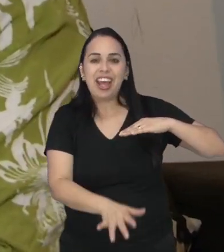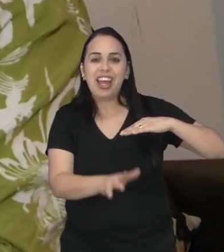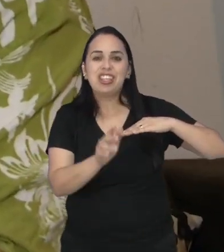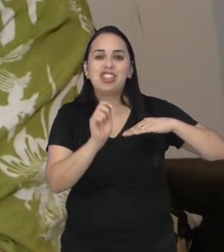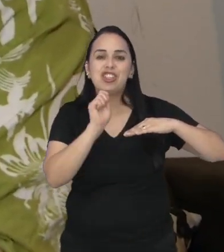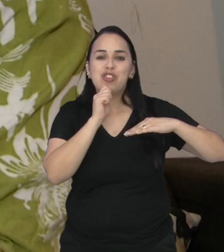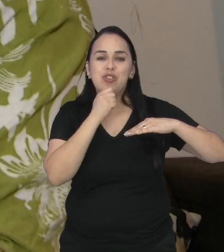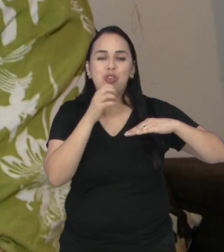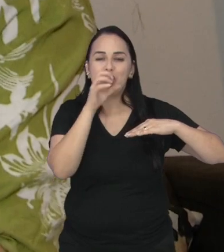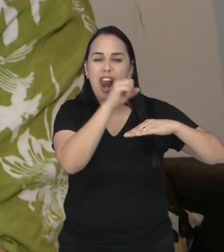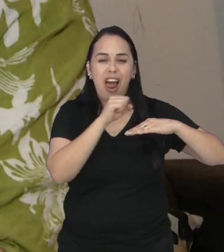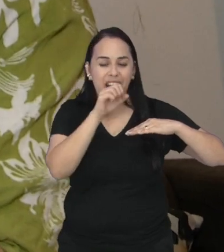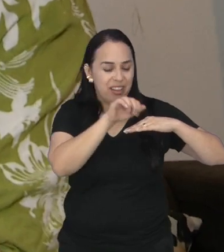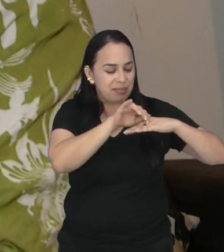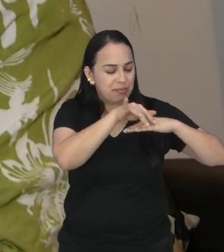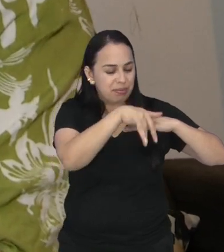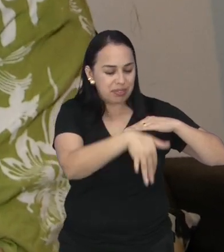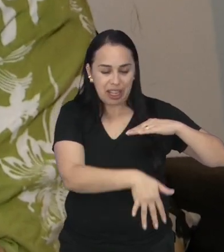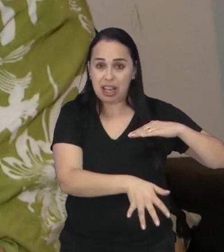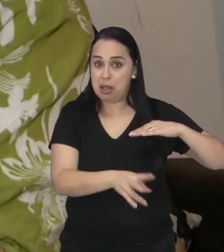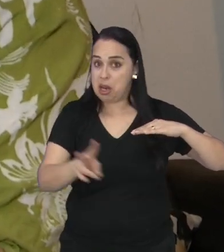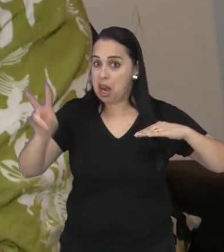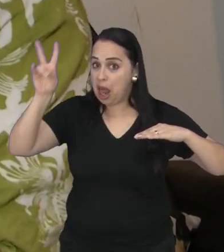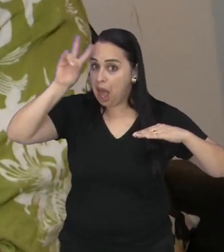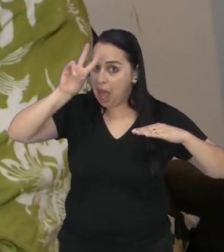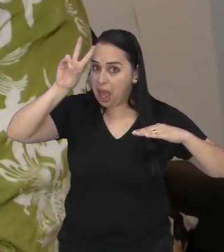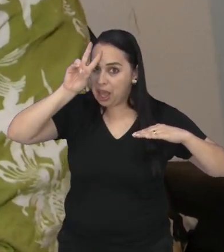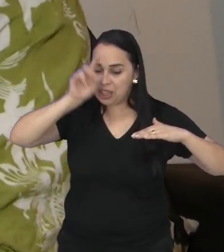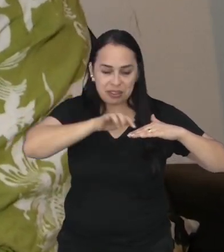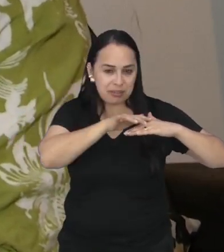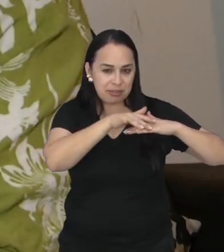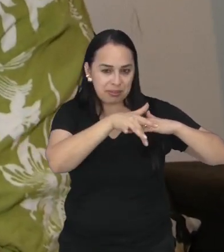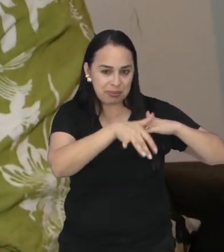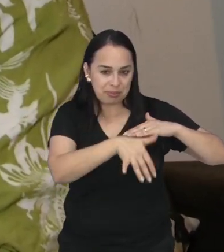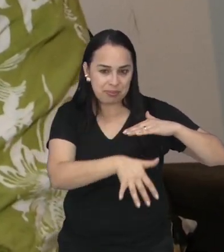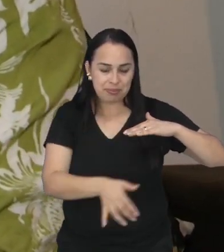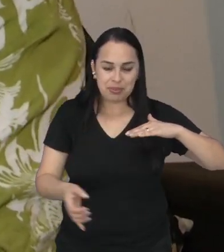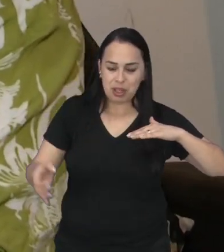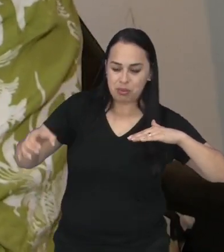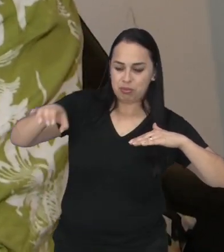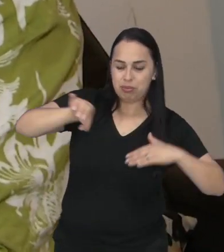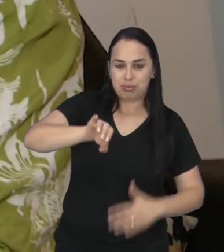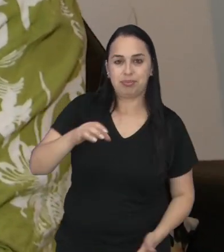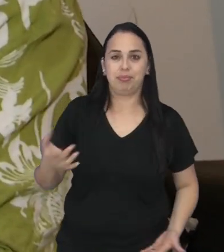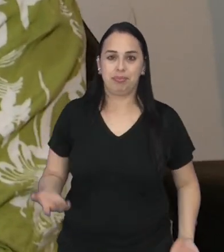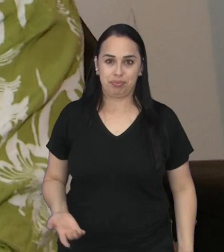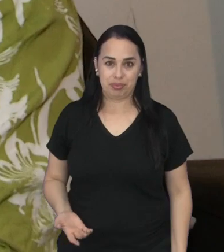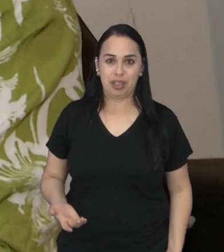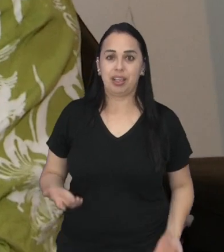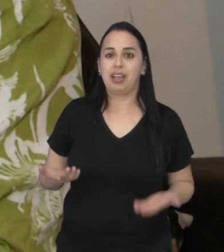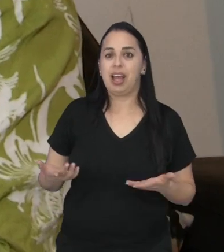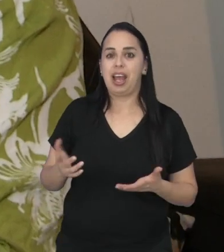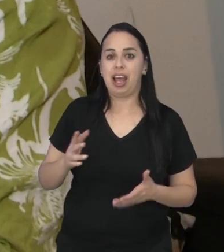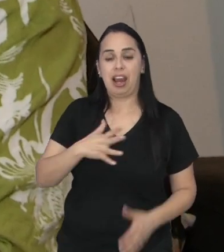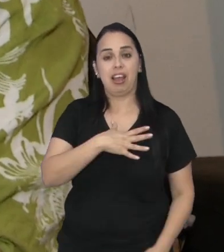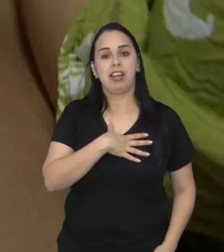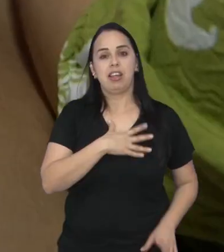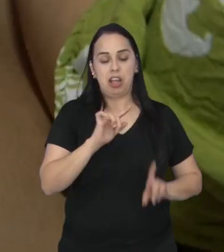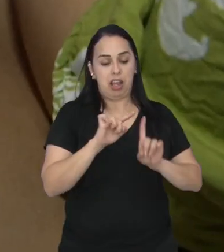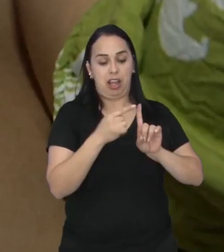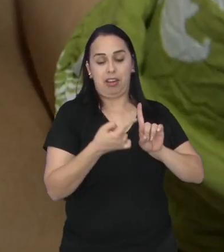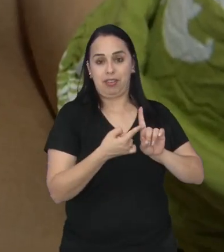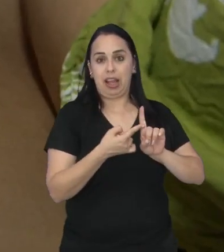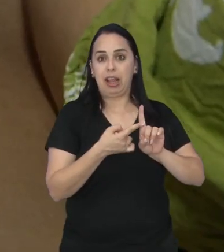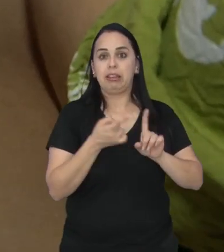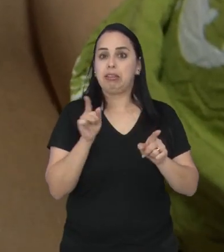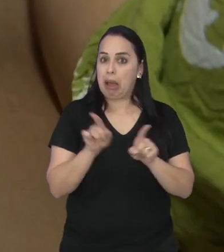descer, uma xícara só, não pode esquecer. A Lulu descendo na xícara. Quando a Verônica se tornou mãe,